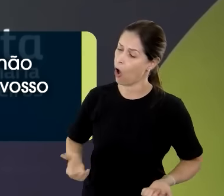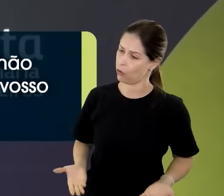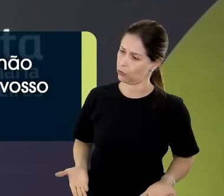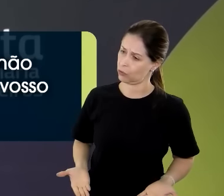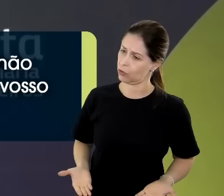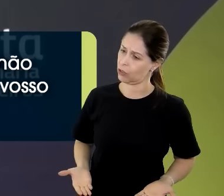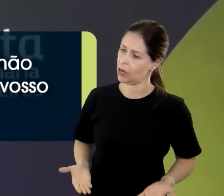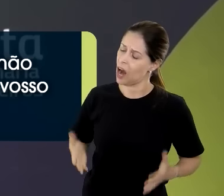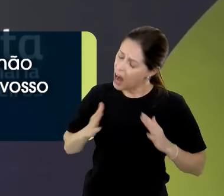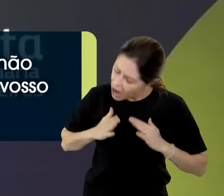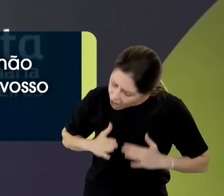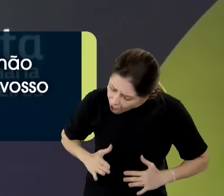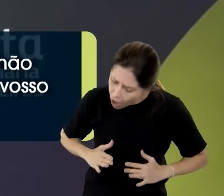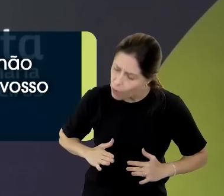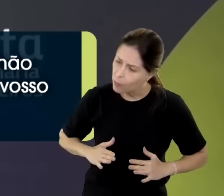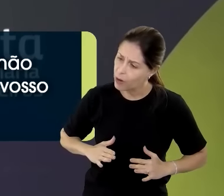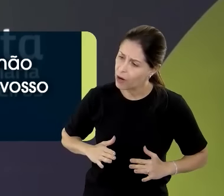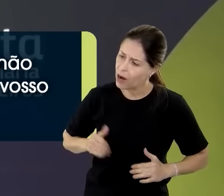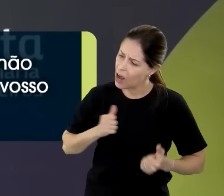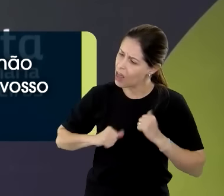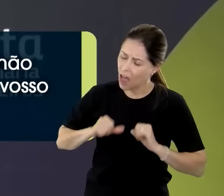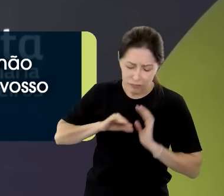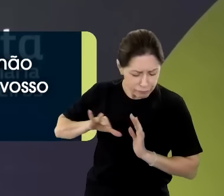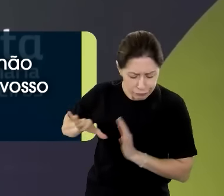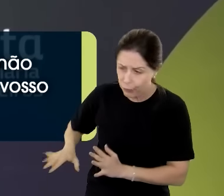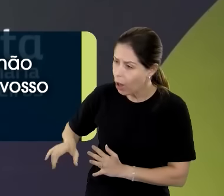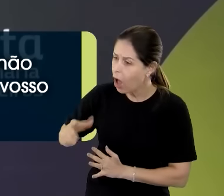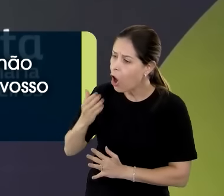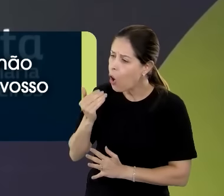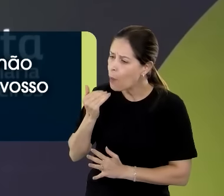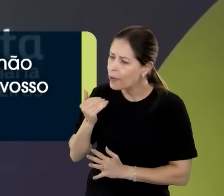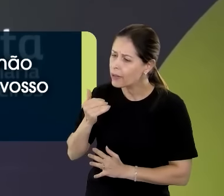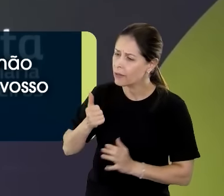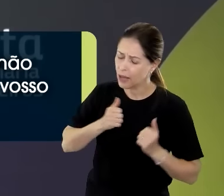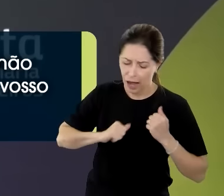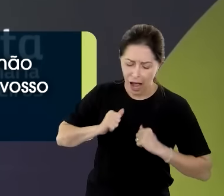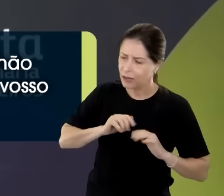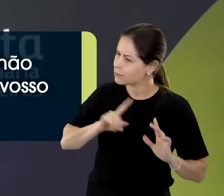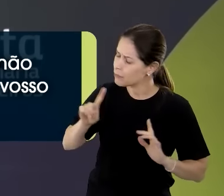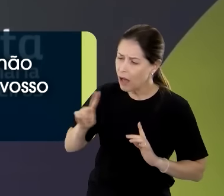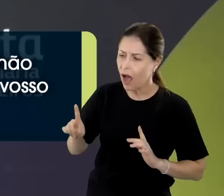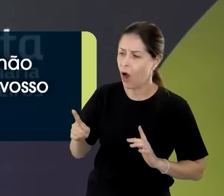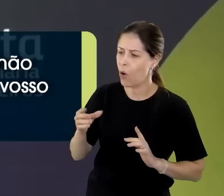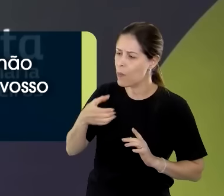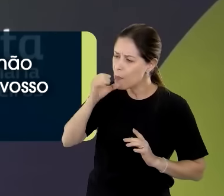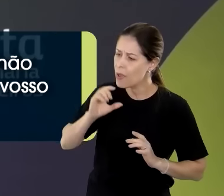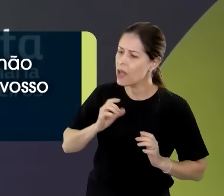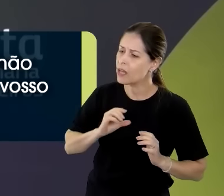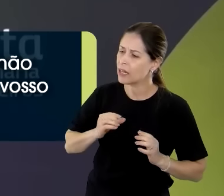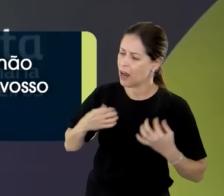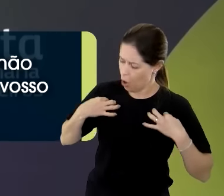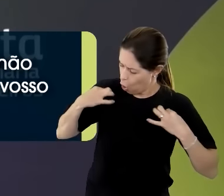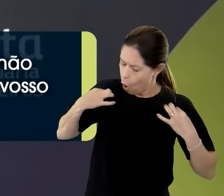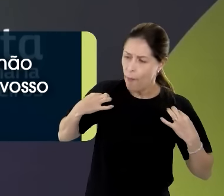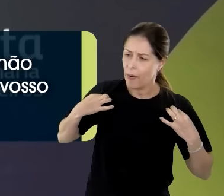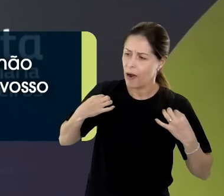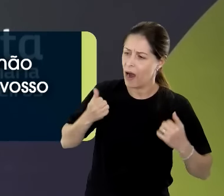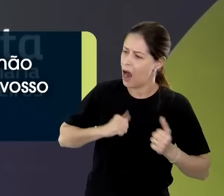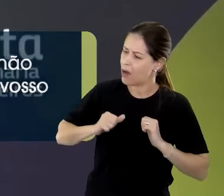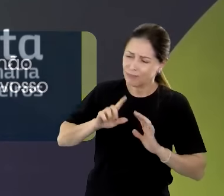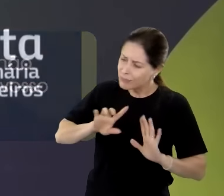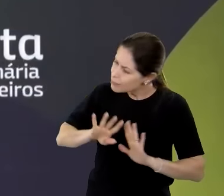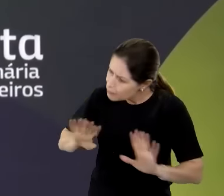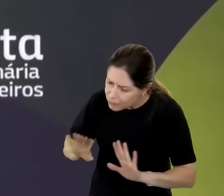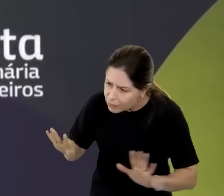ao que haveis de comer, nem pelo vosso corpo, quanto ao que haveis de vestir. A